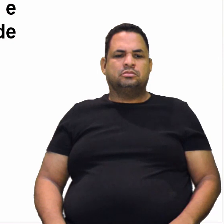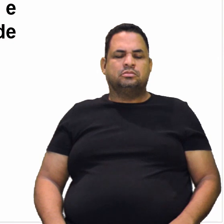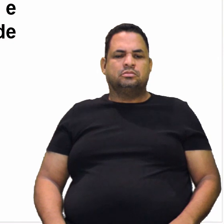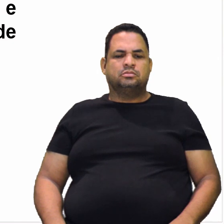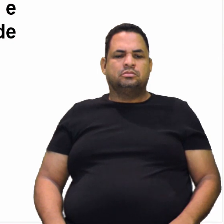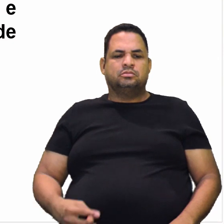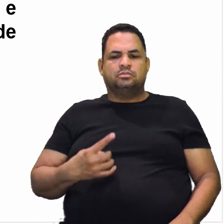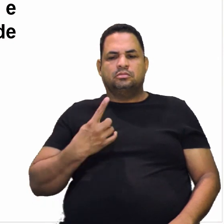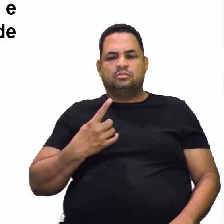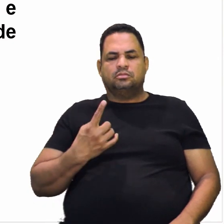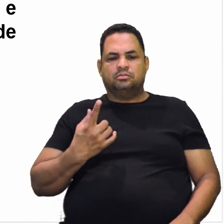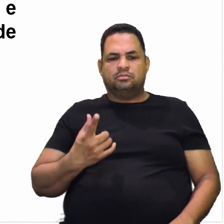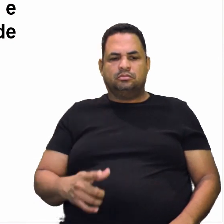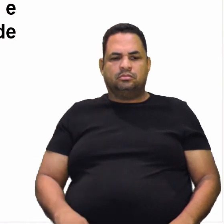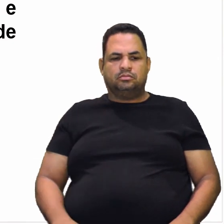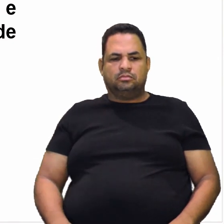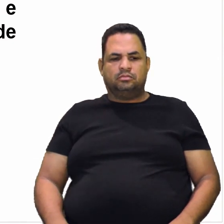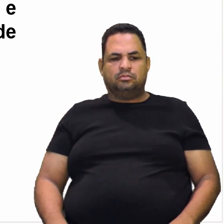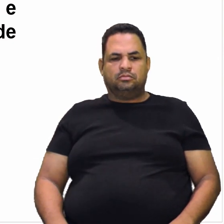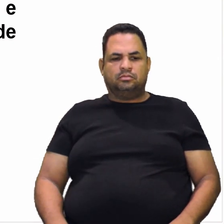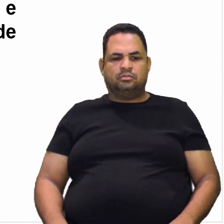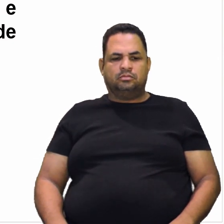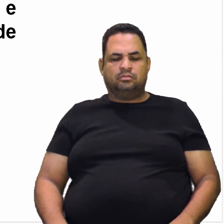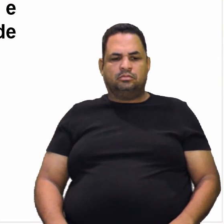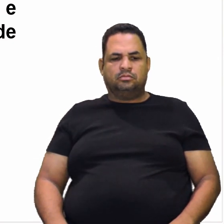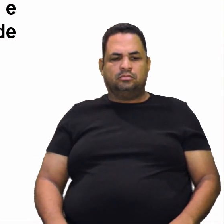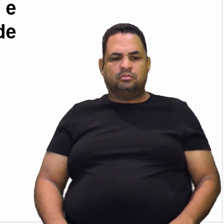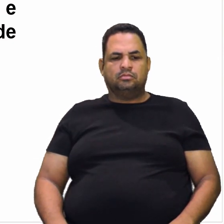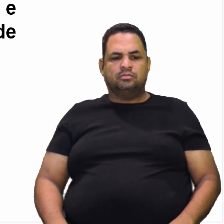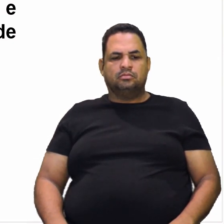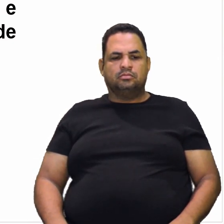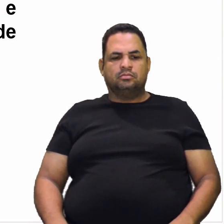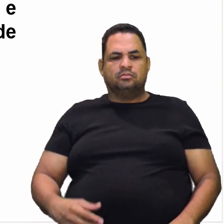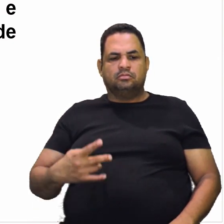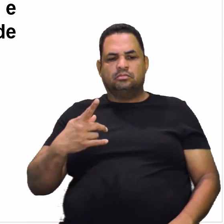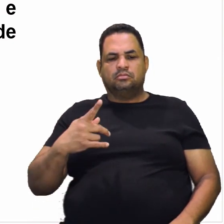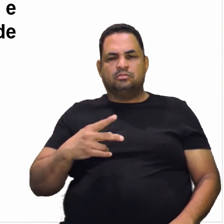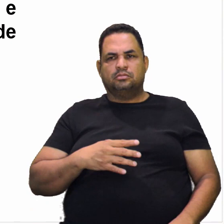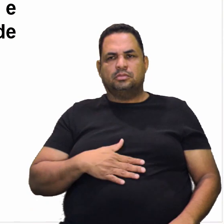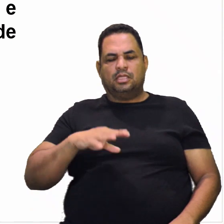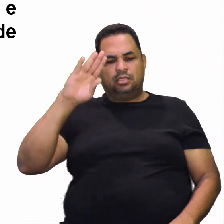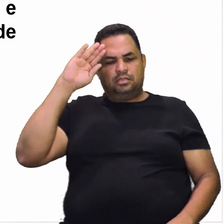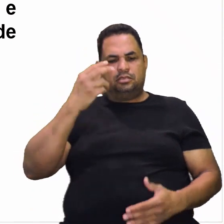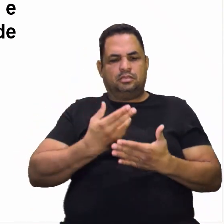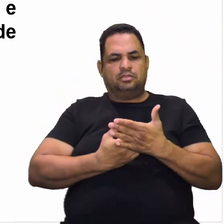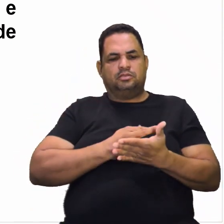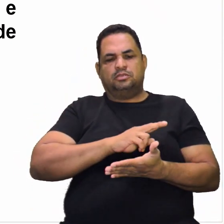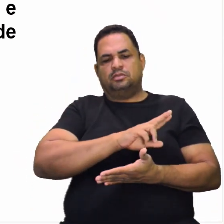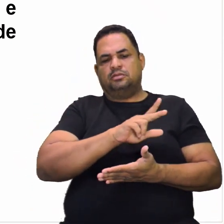Uma pessoa que acredita em vários deuses é chamada de politeísta.